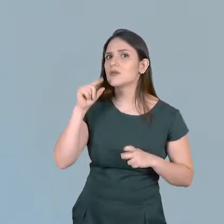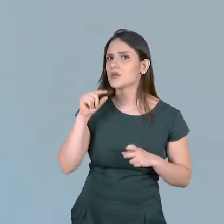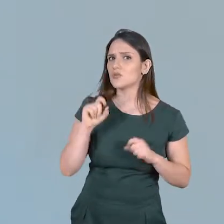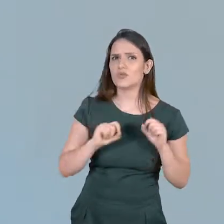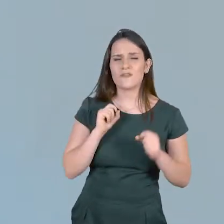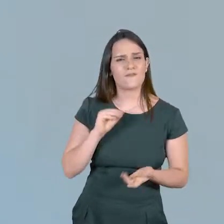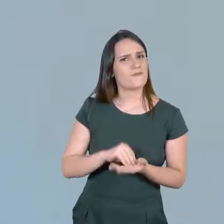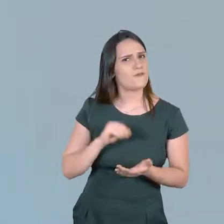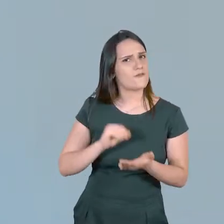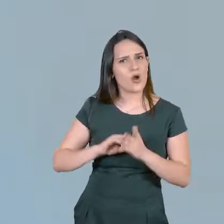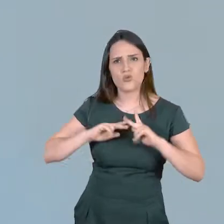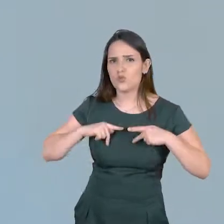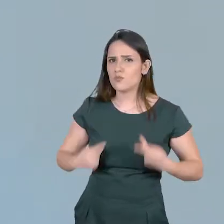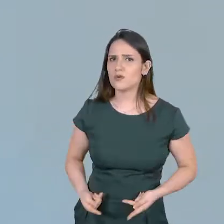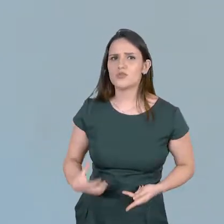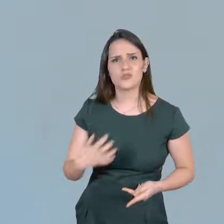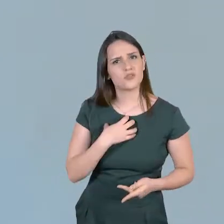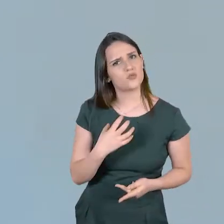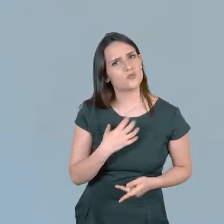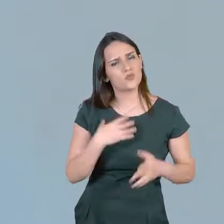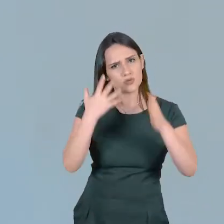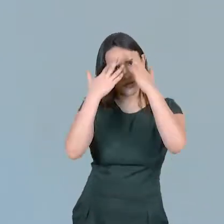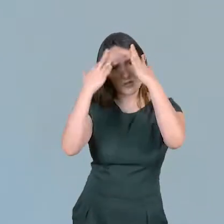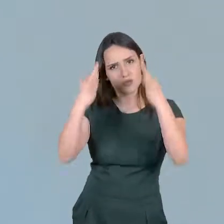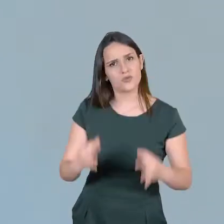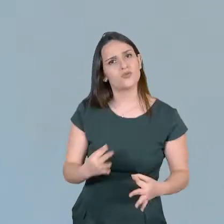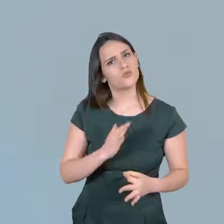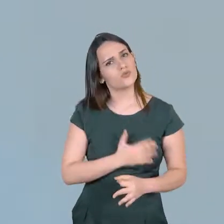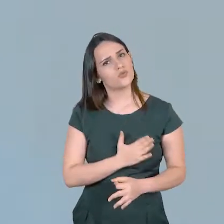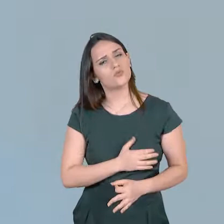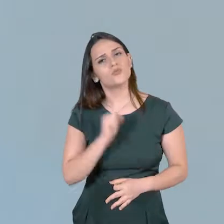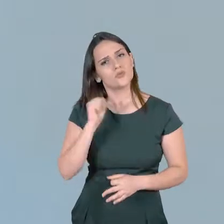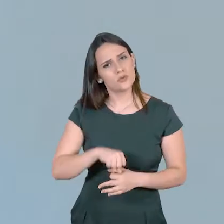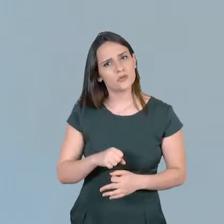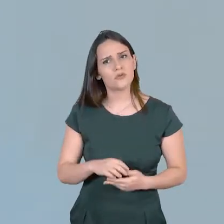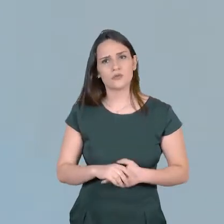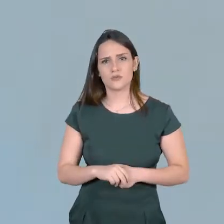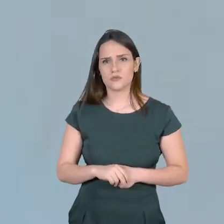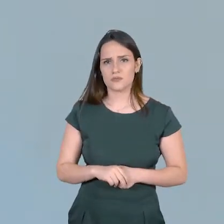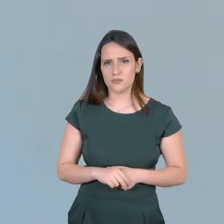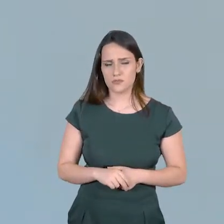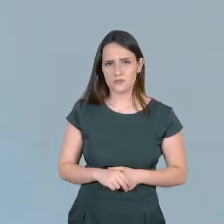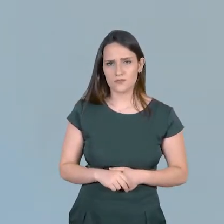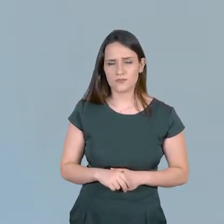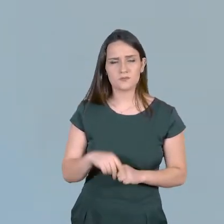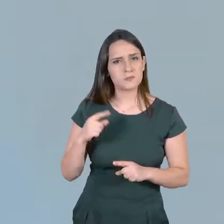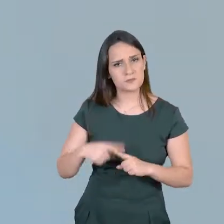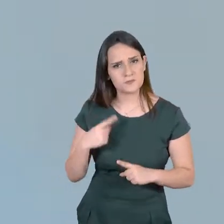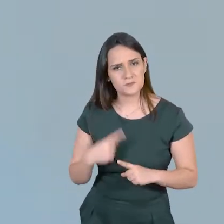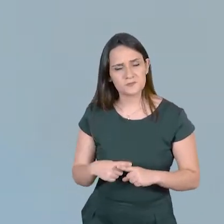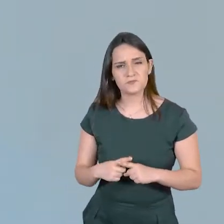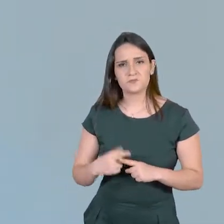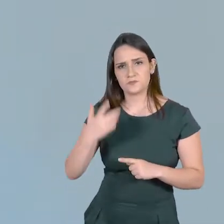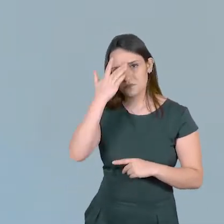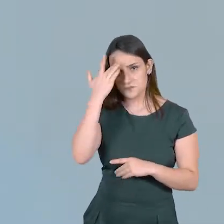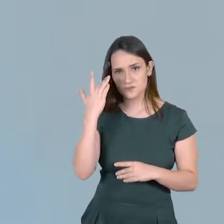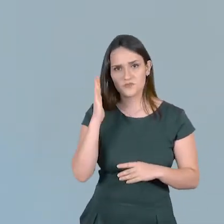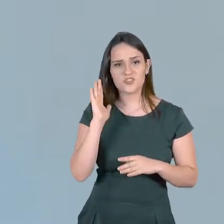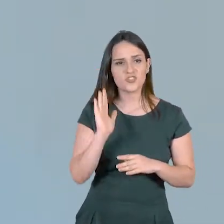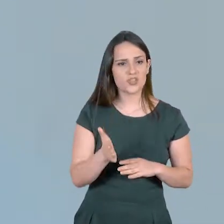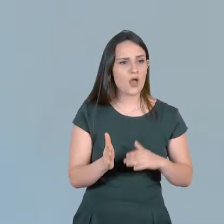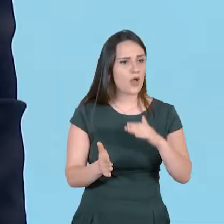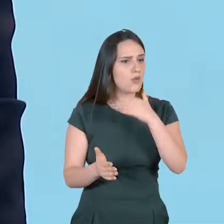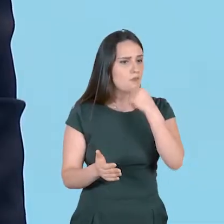desumano. Ele fere o princípio da dignidade humana, assim, na sua raiz. Porque uma pessoa que já perdeu o seu ente